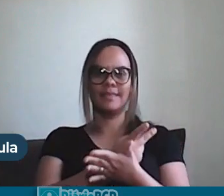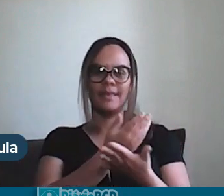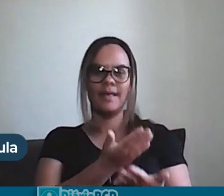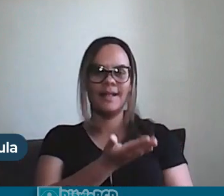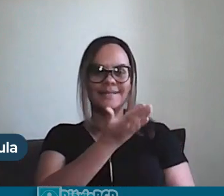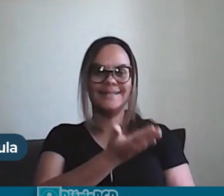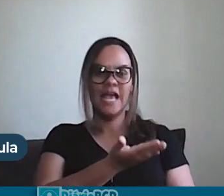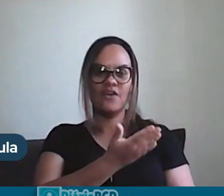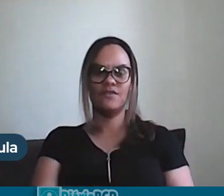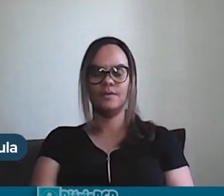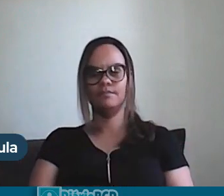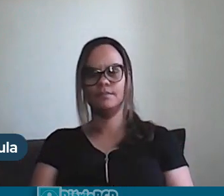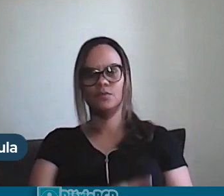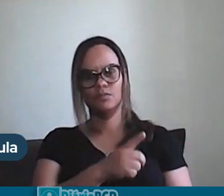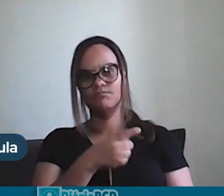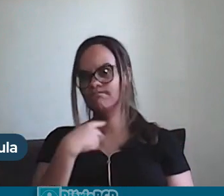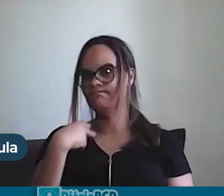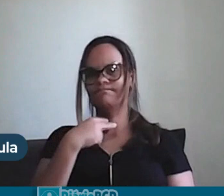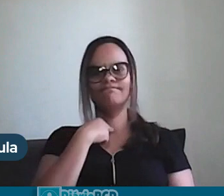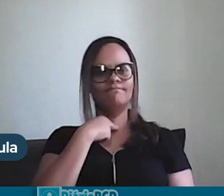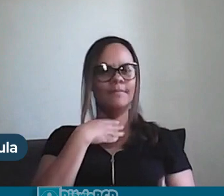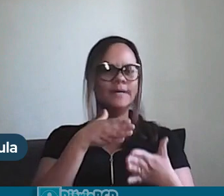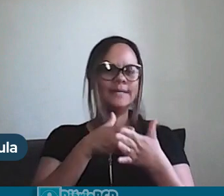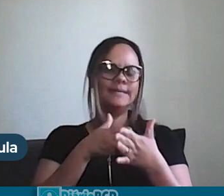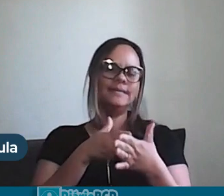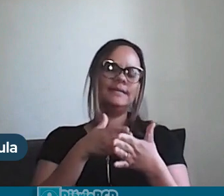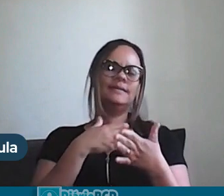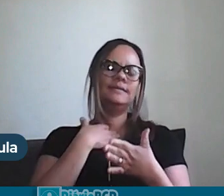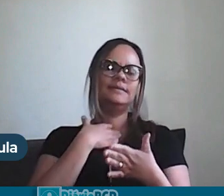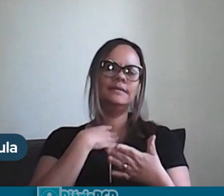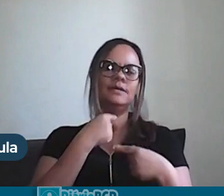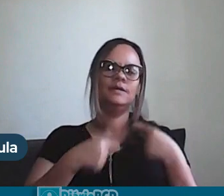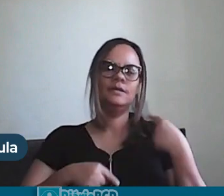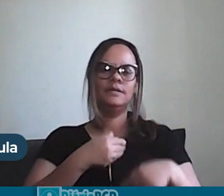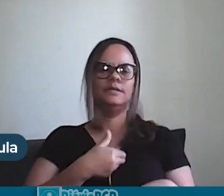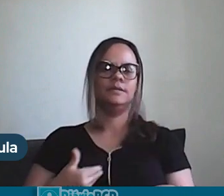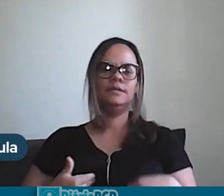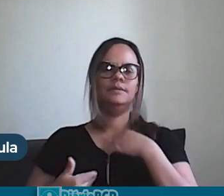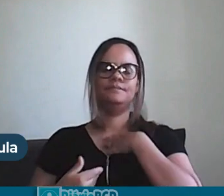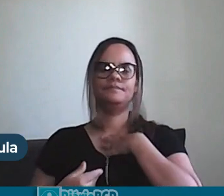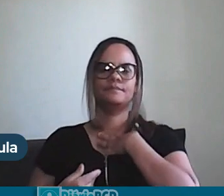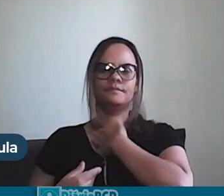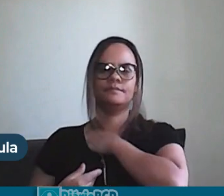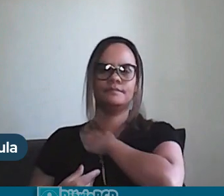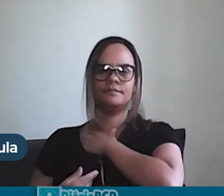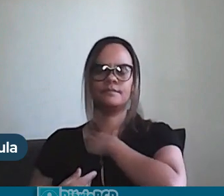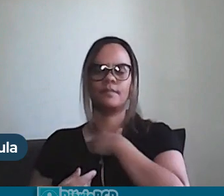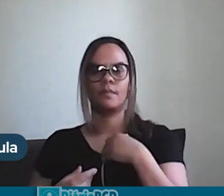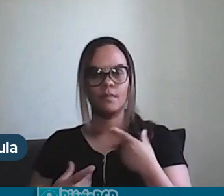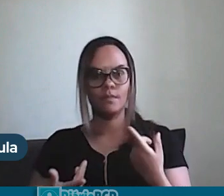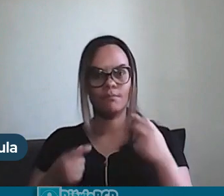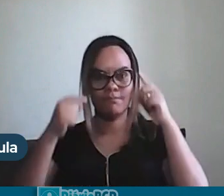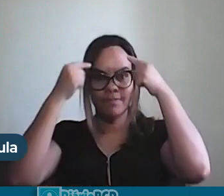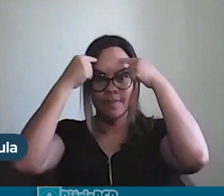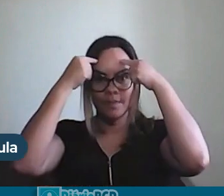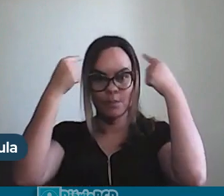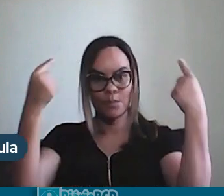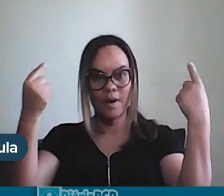leve, e aí você não pode ter acesso a outras políticas públicas. A ideia desse